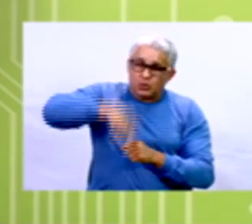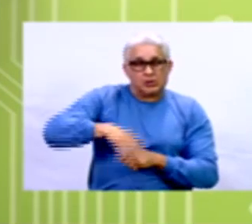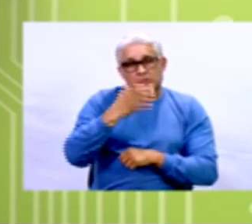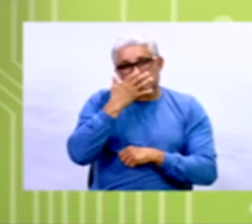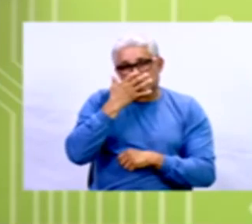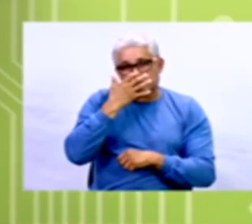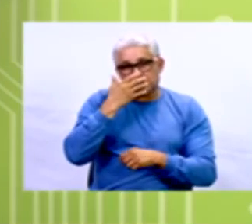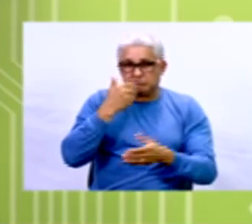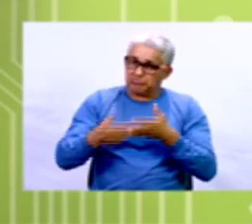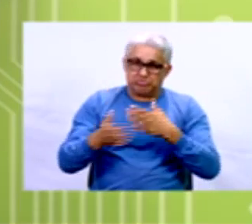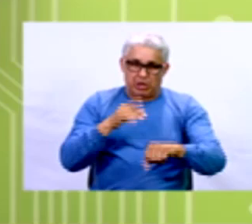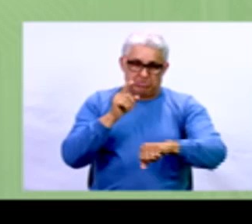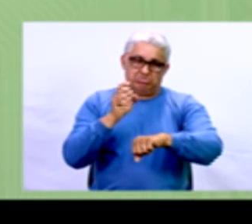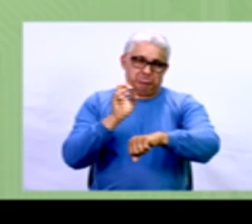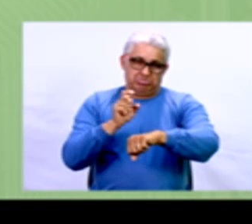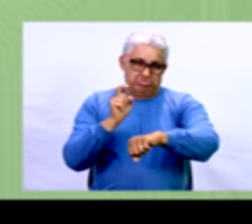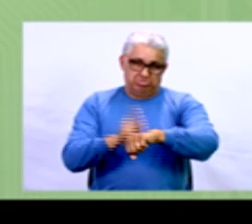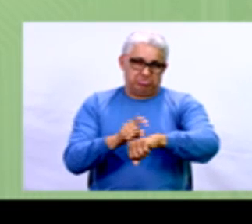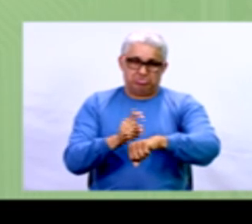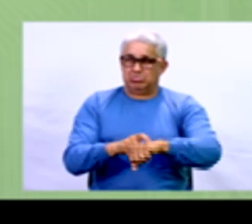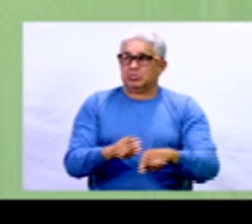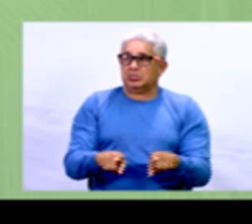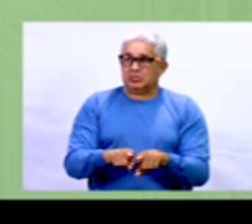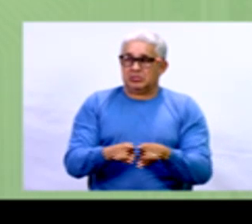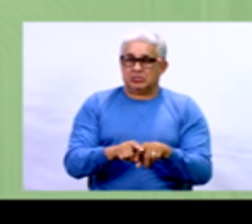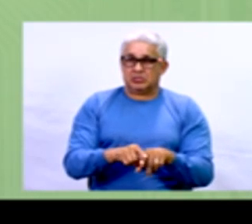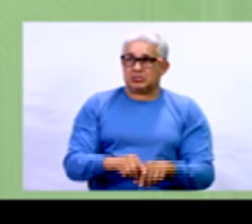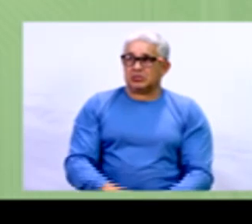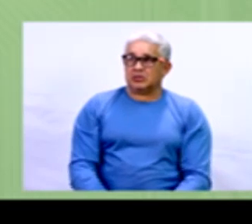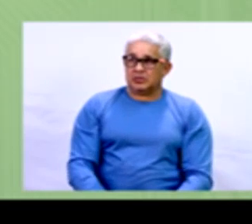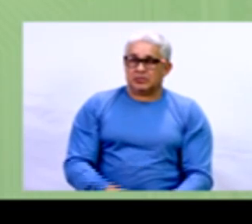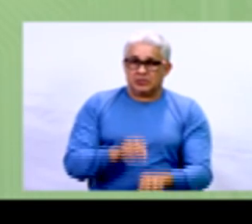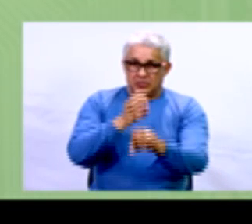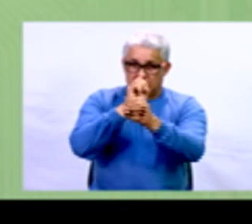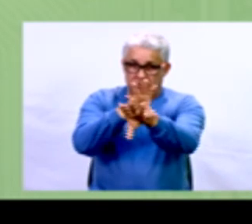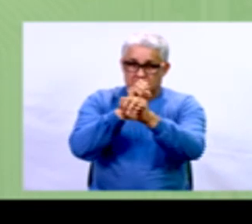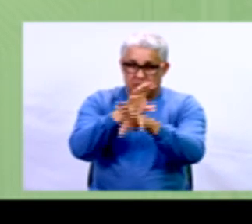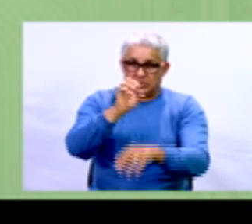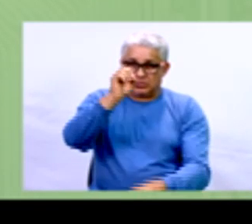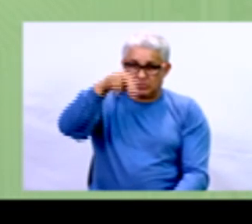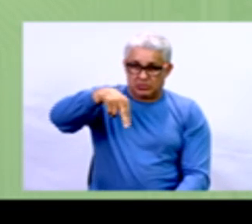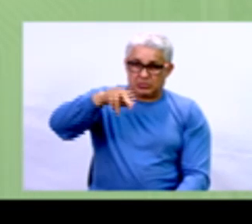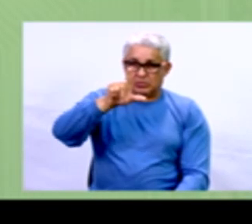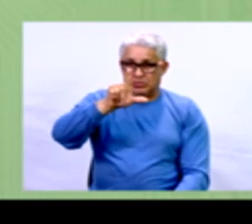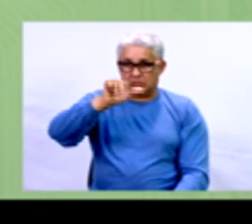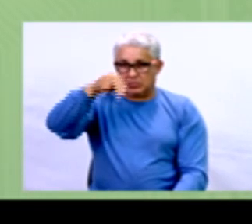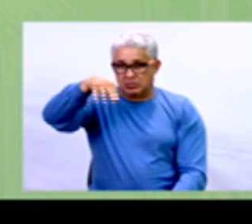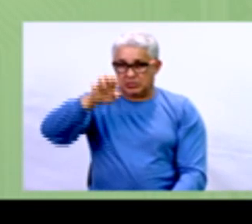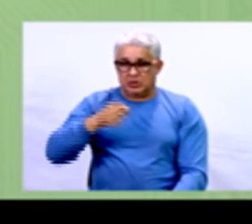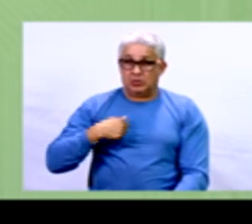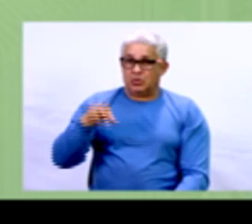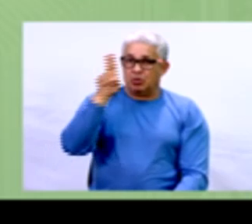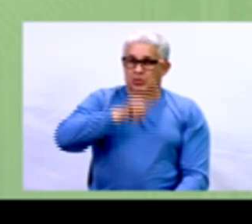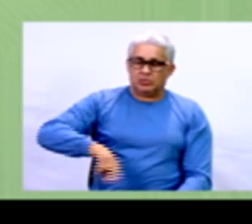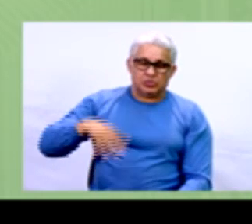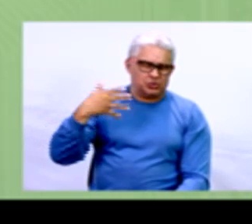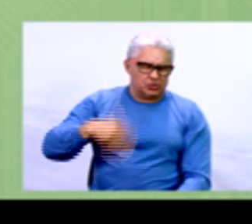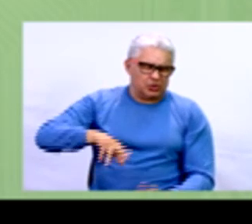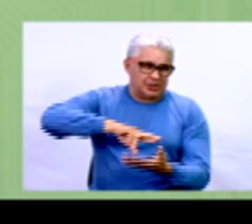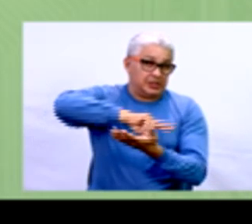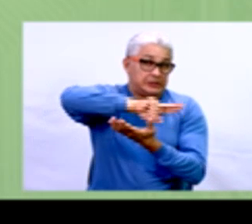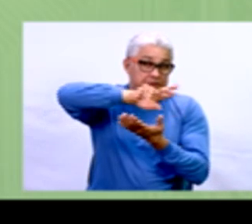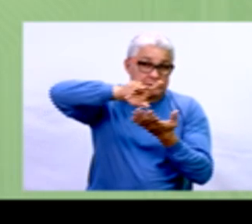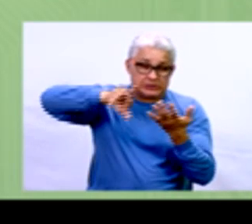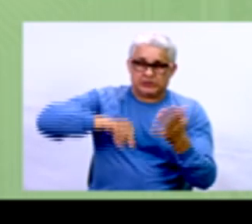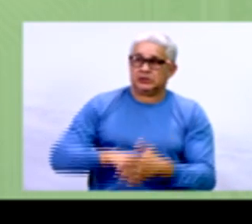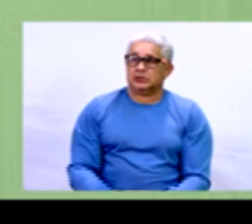qualquer momento. Então, nesse tipo de modalidade, na educação online, eu vou utilizar muitos recursos multimídias.